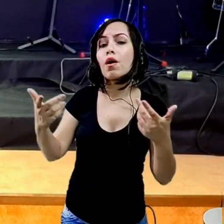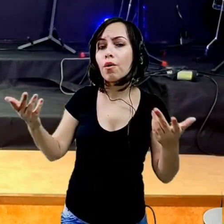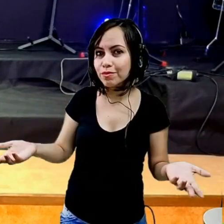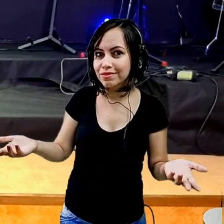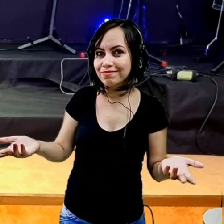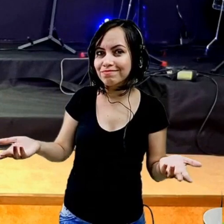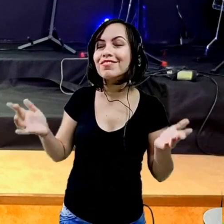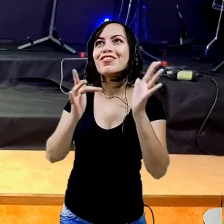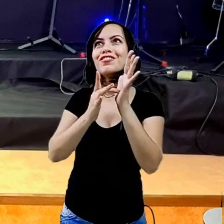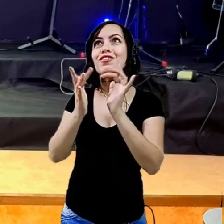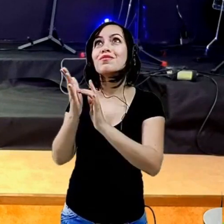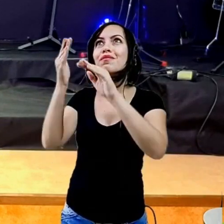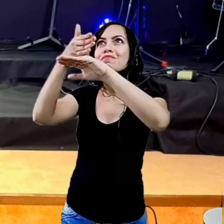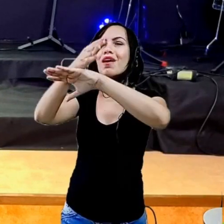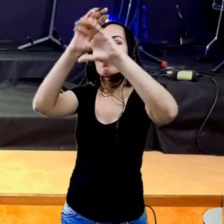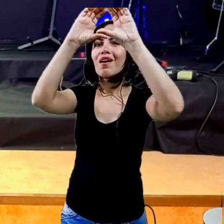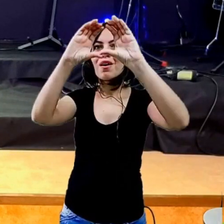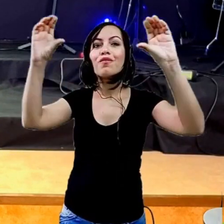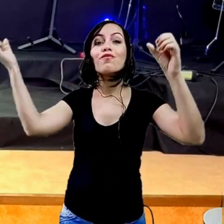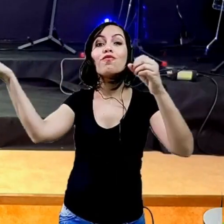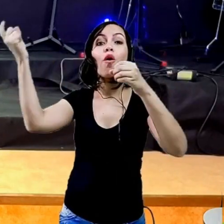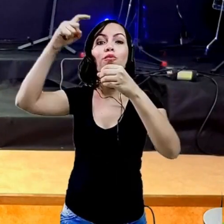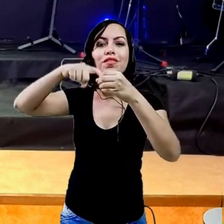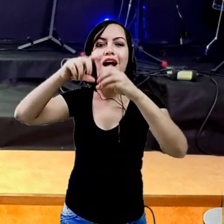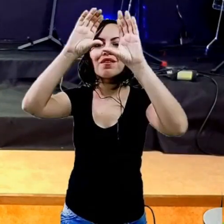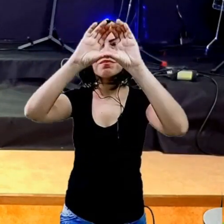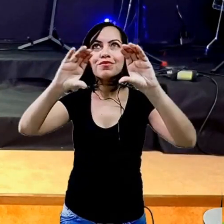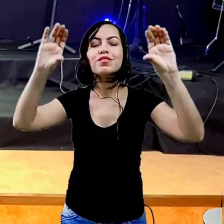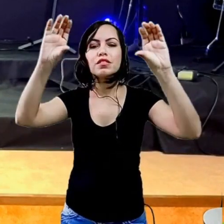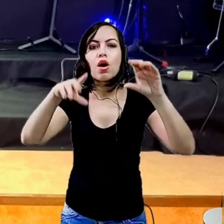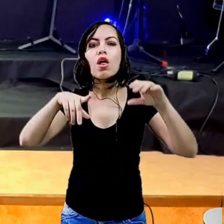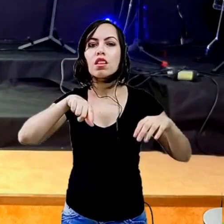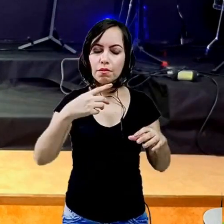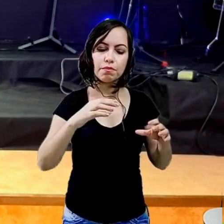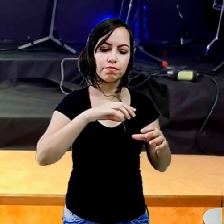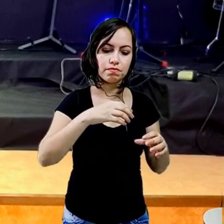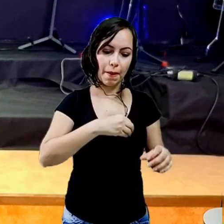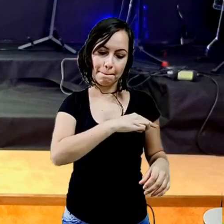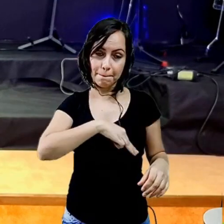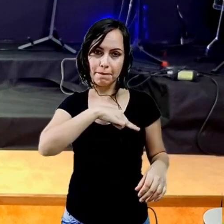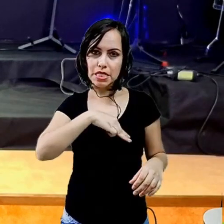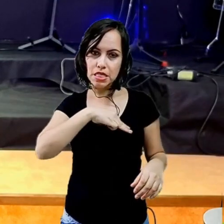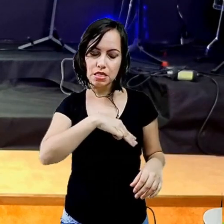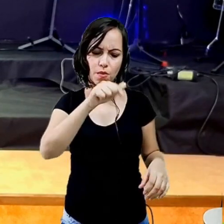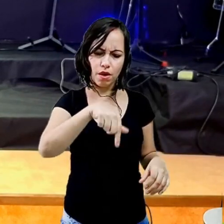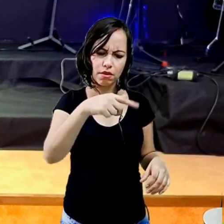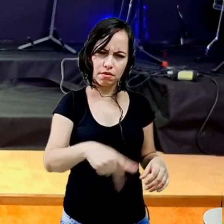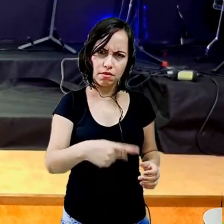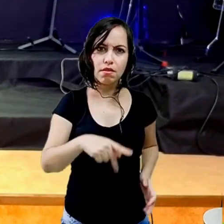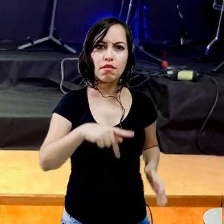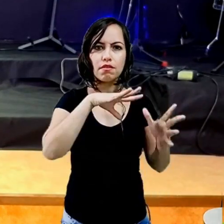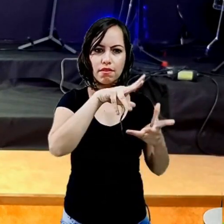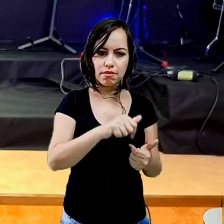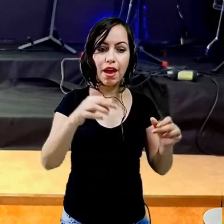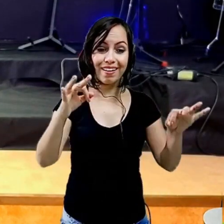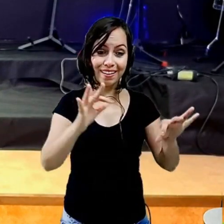para o seu trono de glória, após a missão, sua missão determinada pelo Pai, ele voltaria,